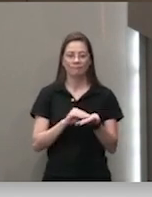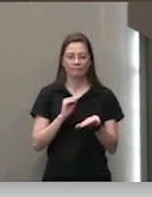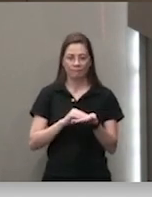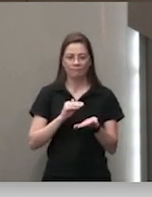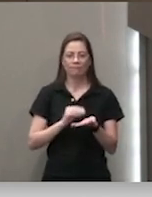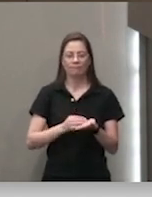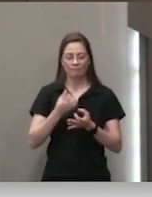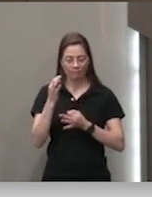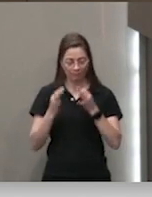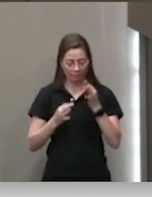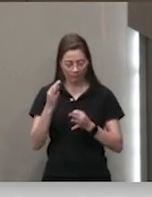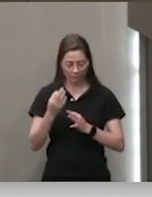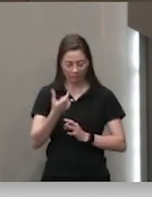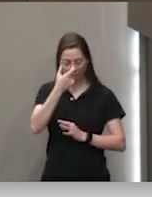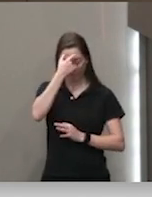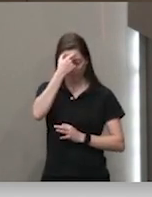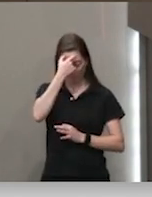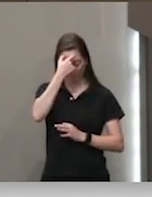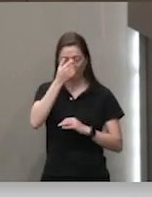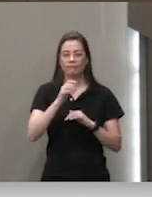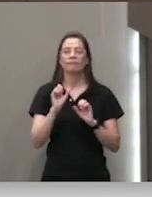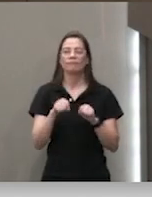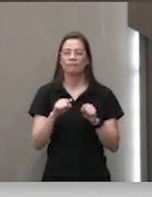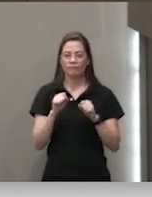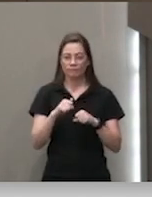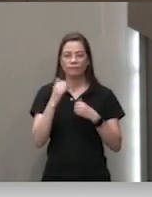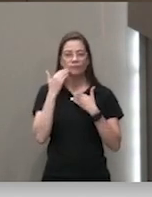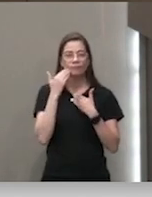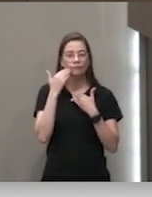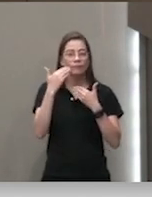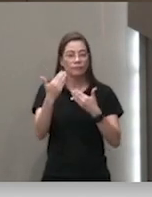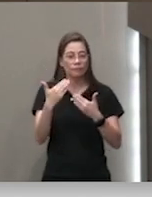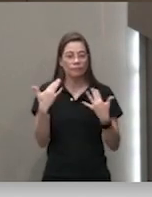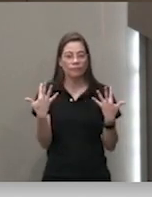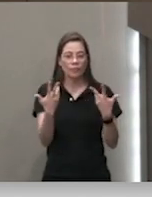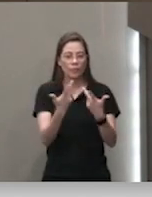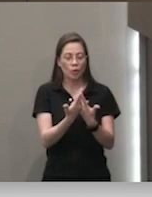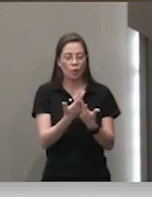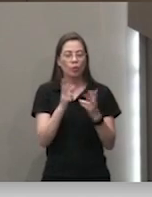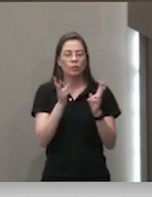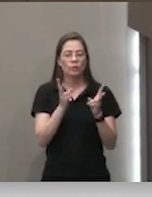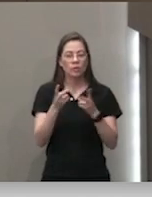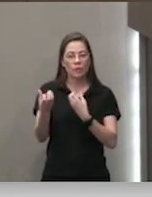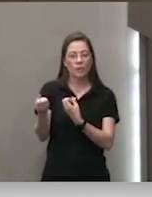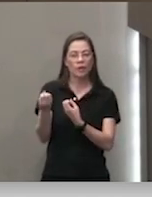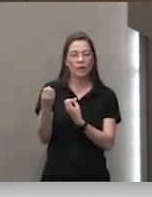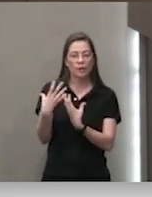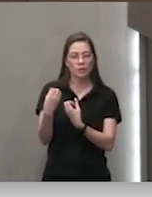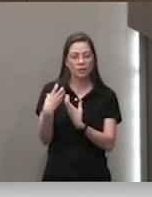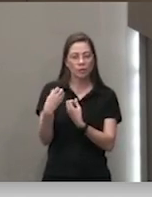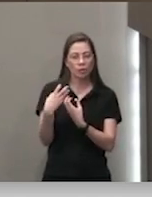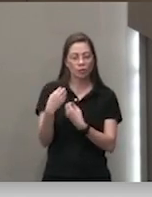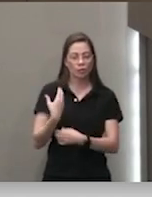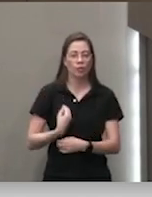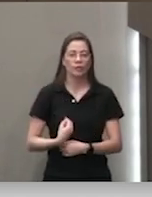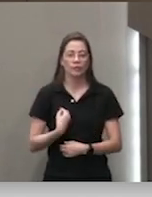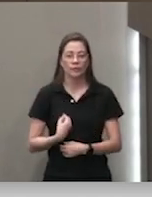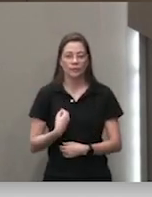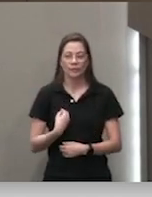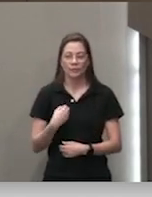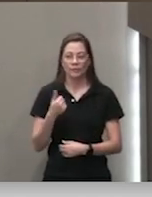honesta que o senhor é. Tá? Então, muito obrigada por tudo que o senhor nos ensinou aqui com a vivência.